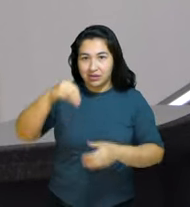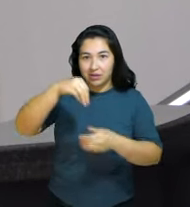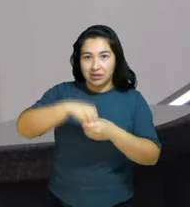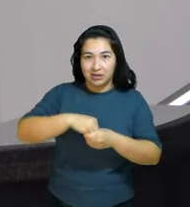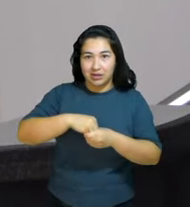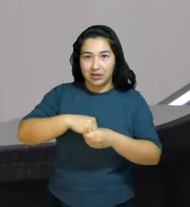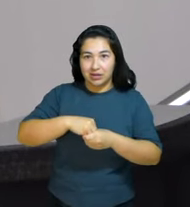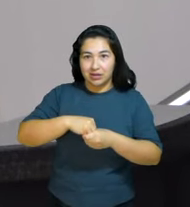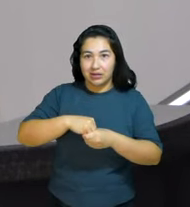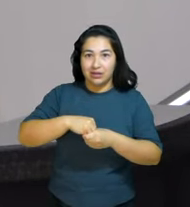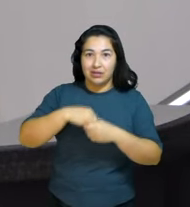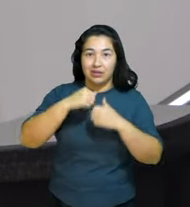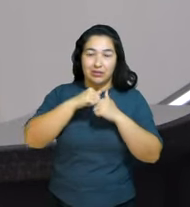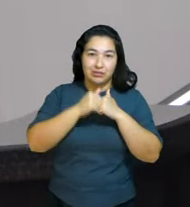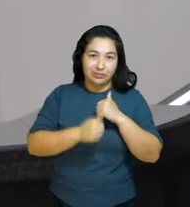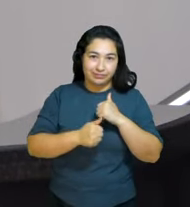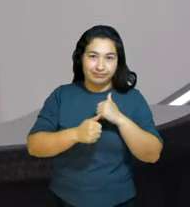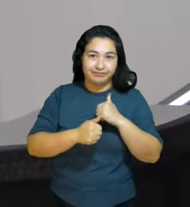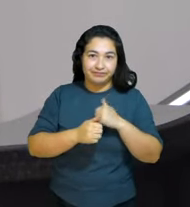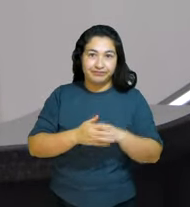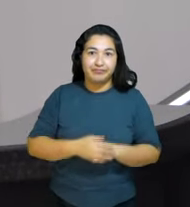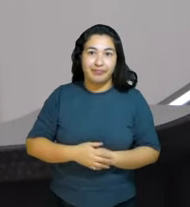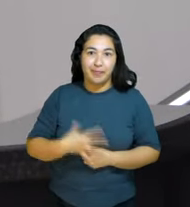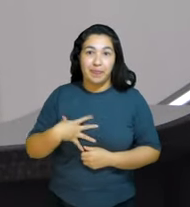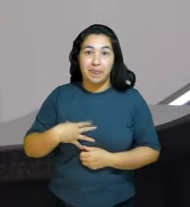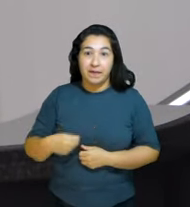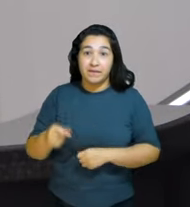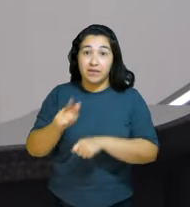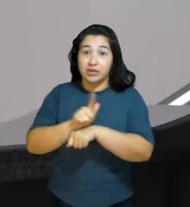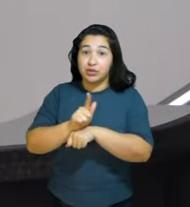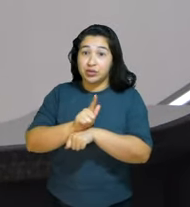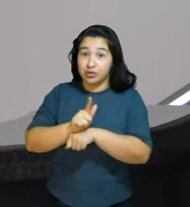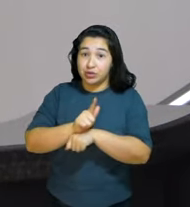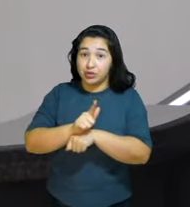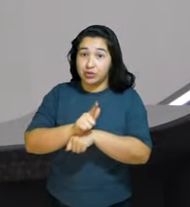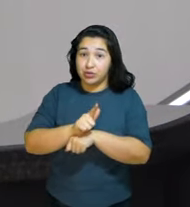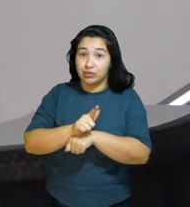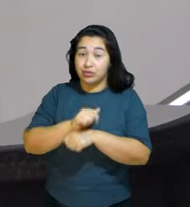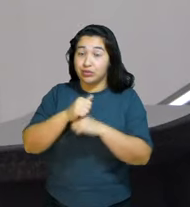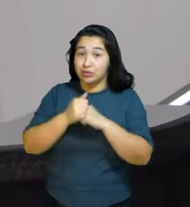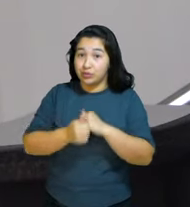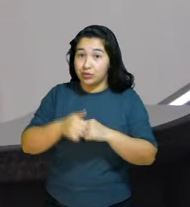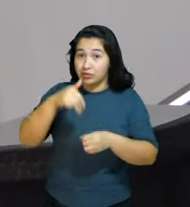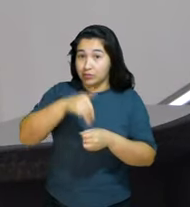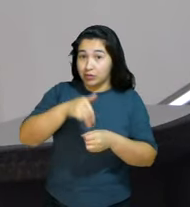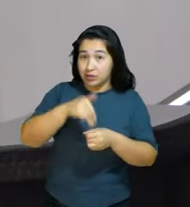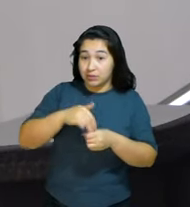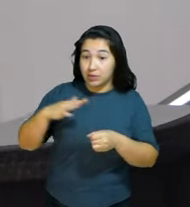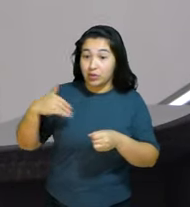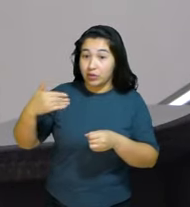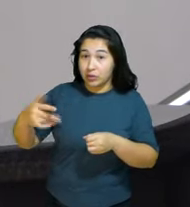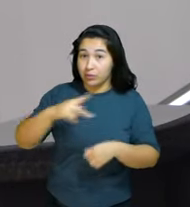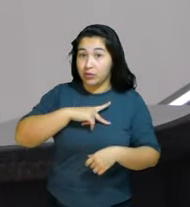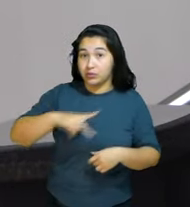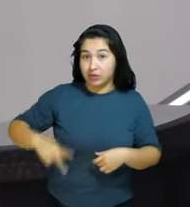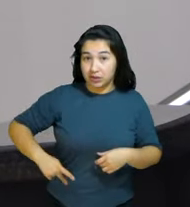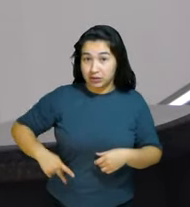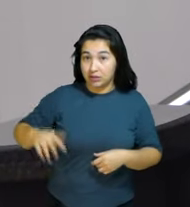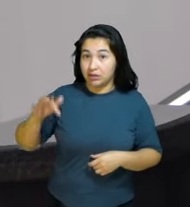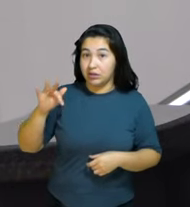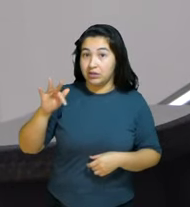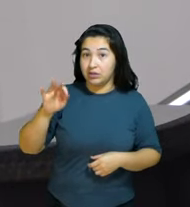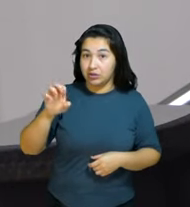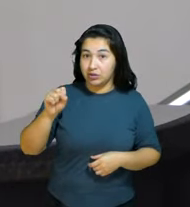quadras, fui filha de um gestor esportivo municipal, que depois veio se tornar presidente da FESPORT, foi meu exemplo,